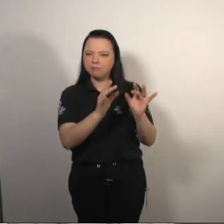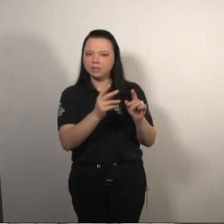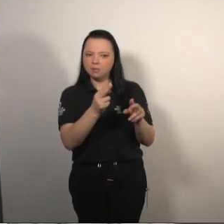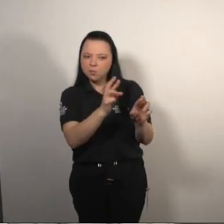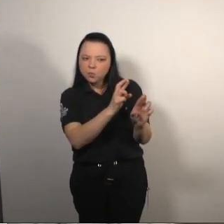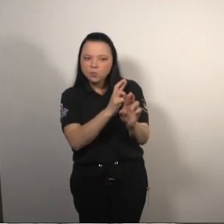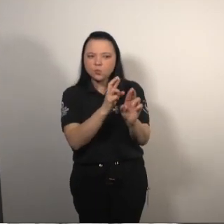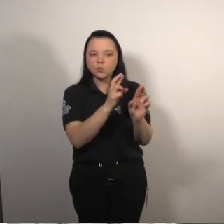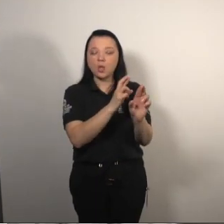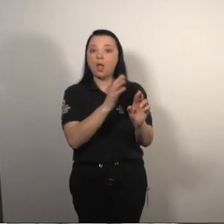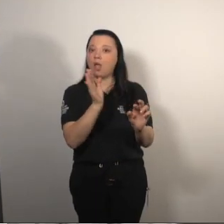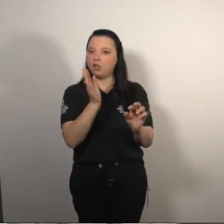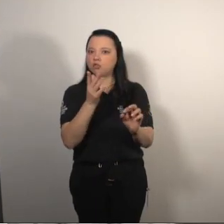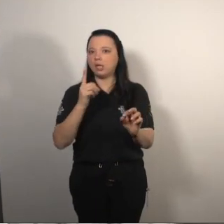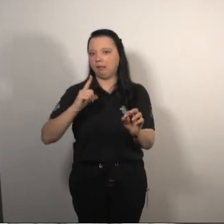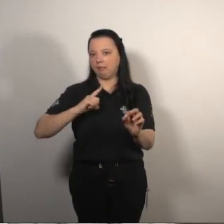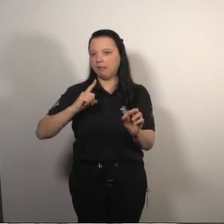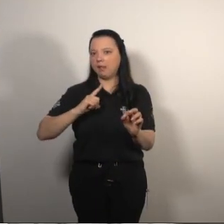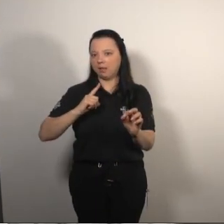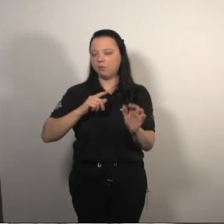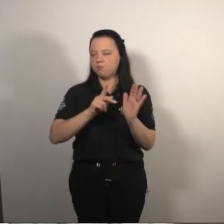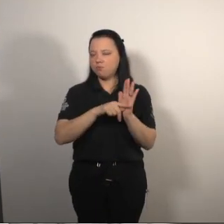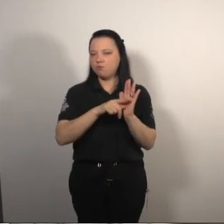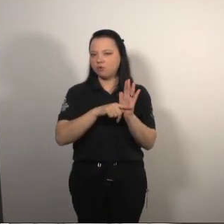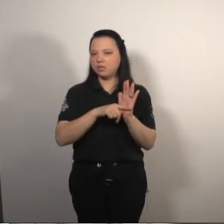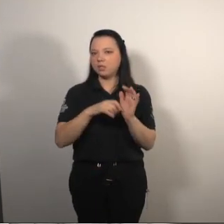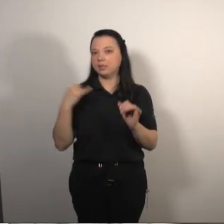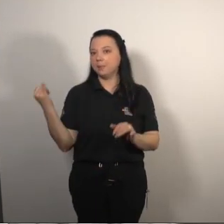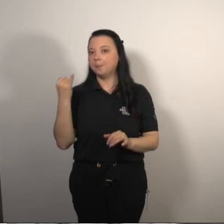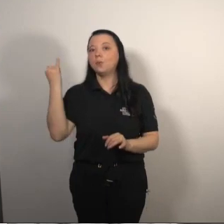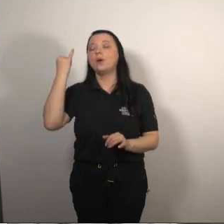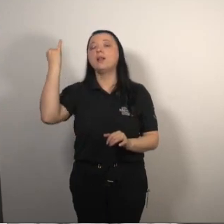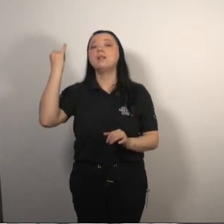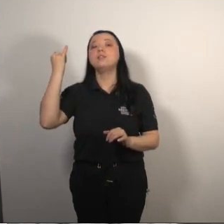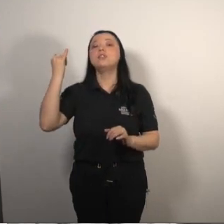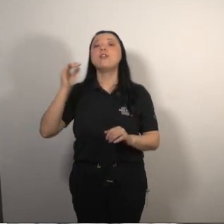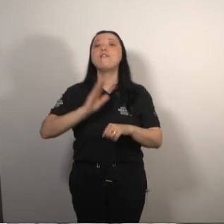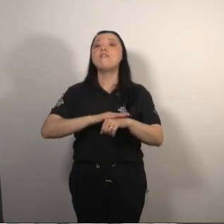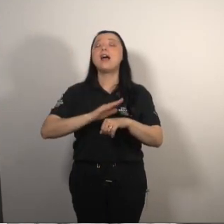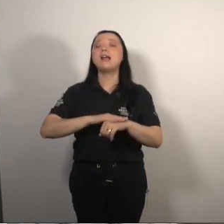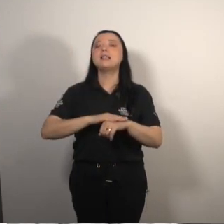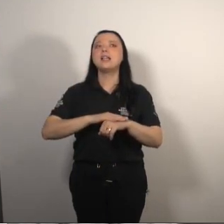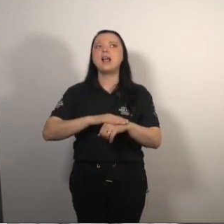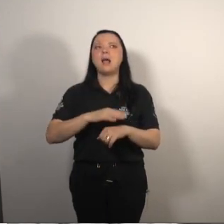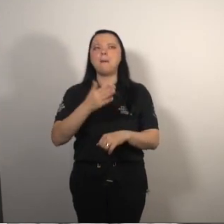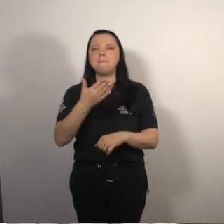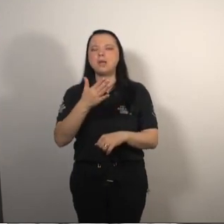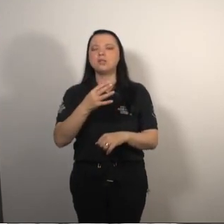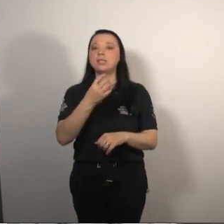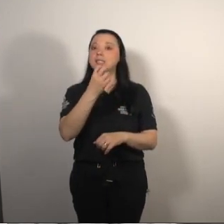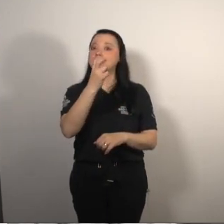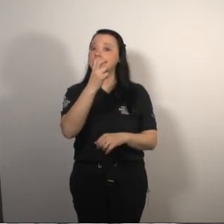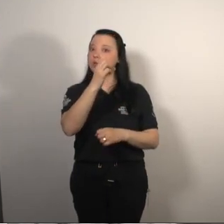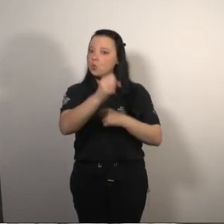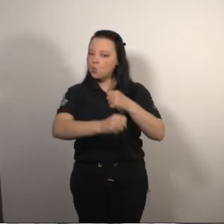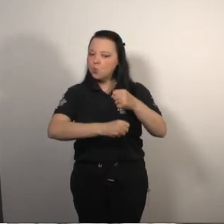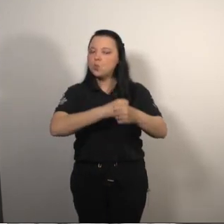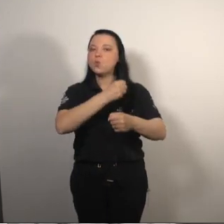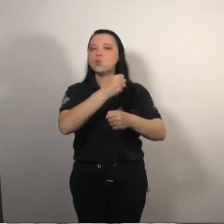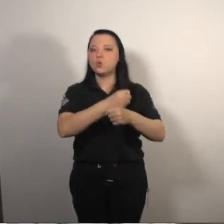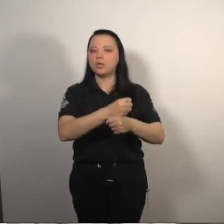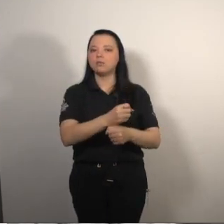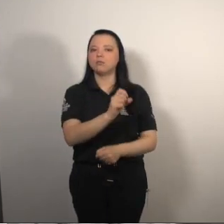fundamentação para isso, é importante dizer que essa é feita a cada 5 anos, todos no